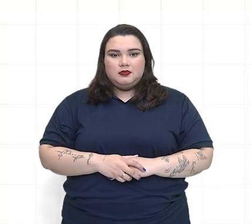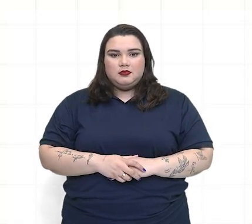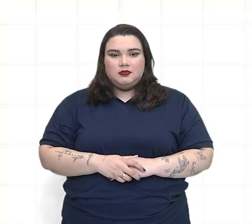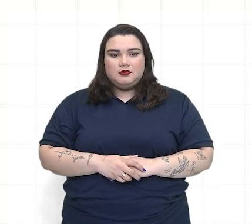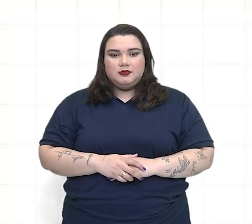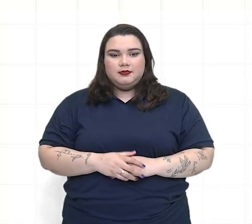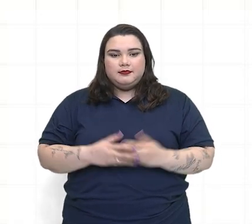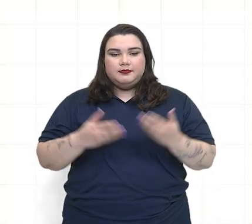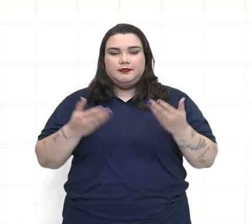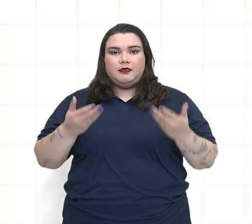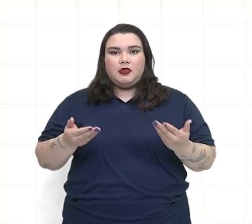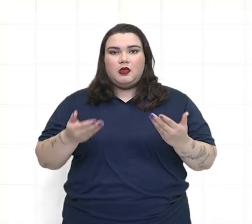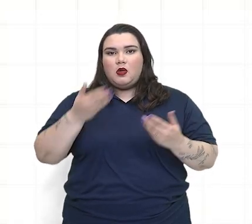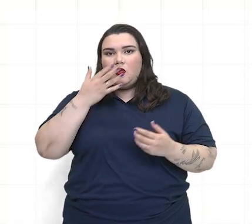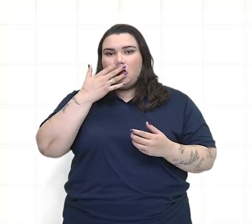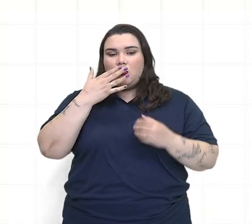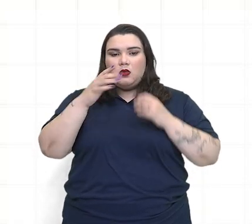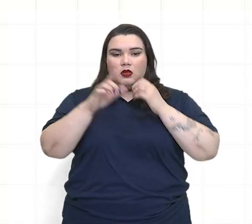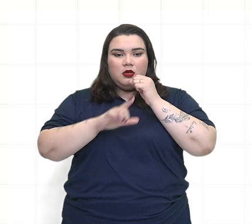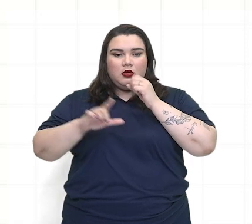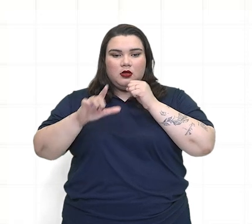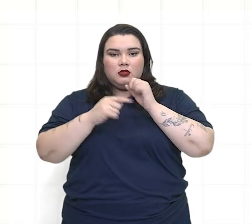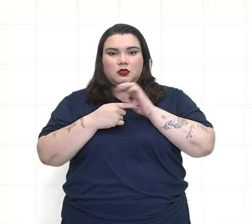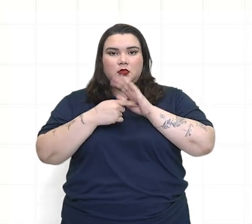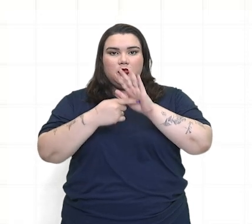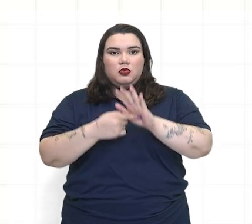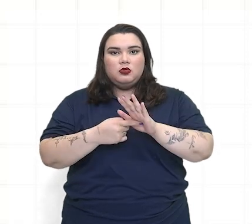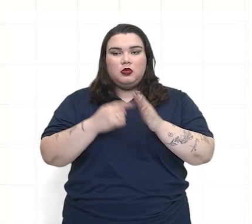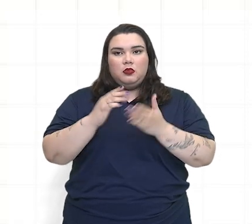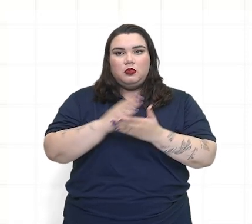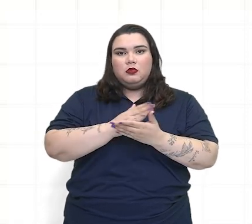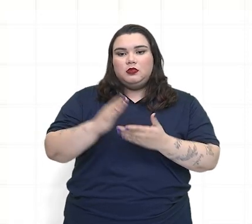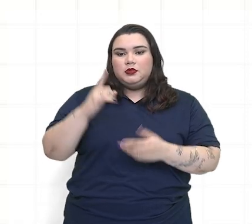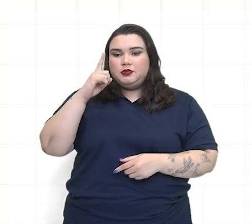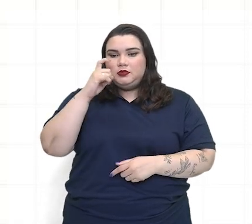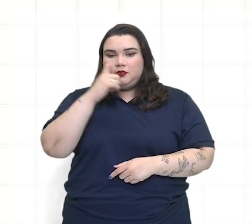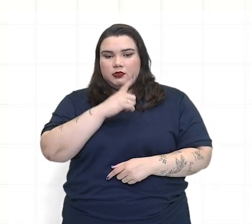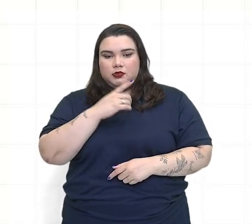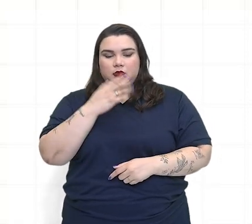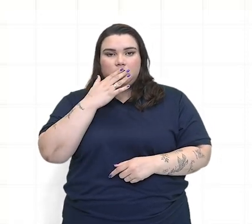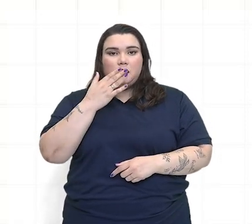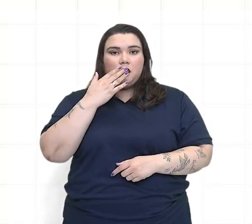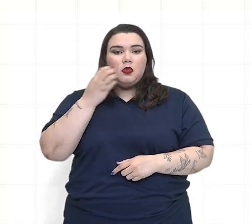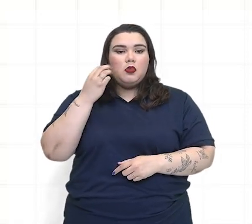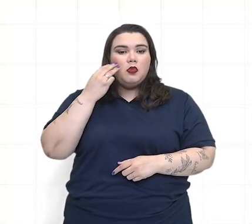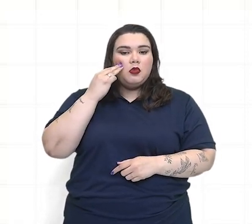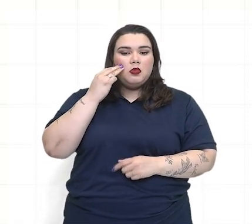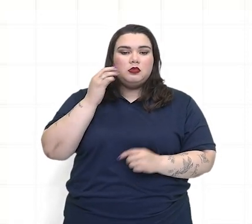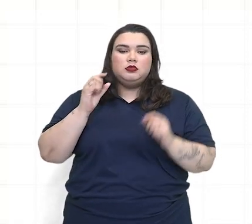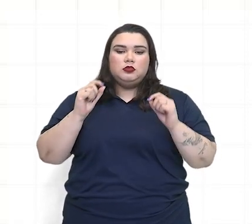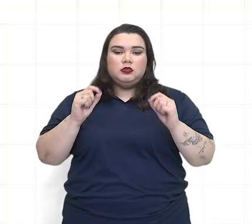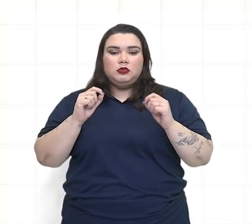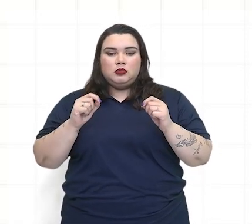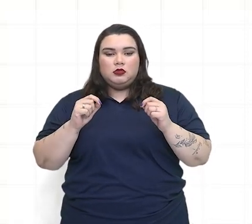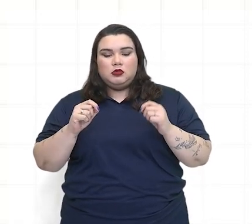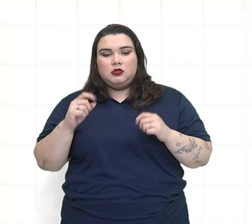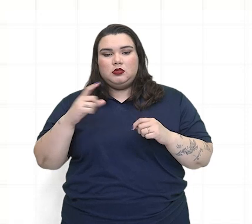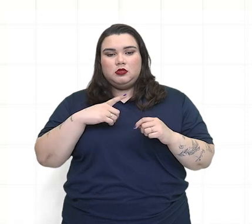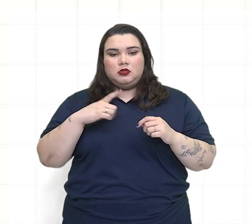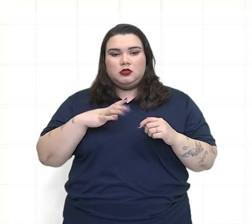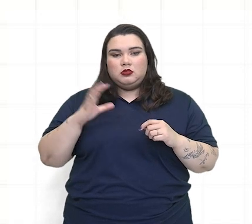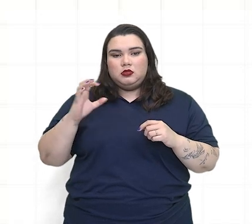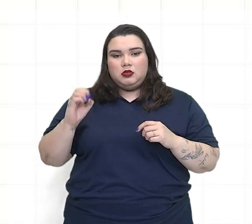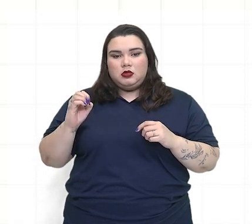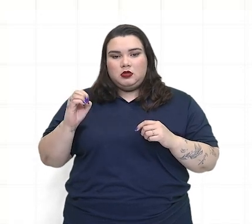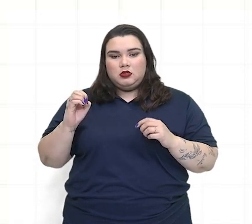A laranja indica o quê? Alguma dificuldade. O rosa, né, indica o quê, ó? Entre